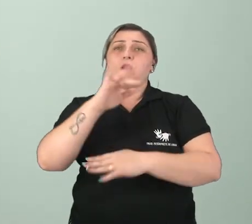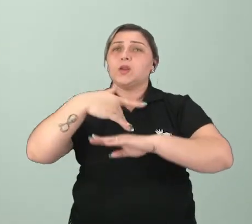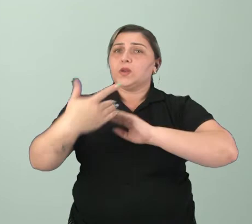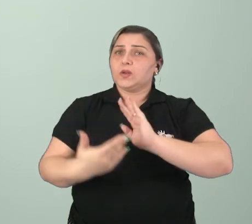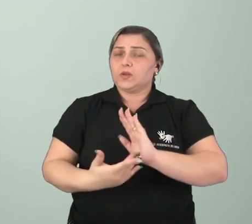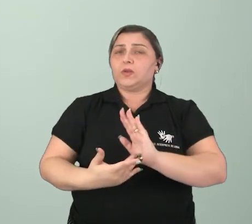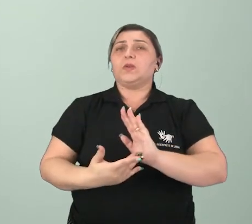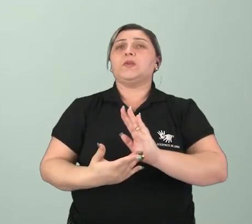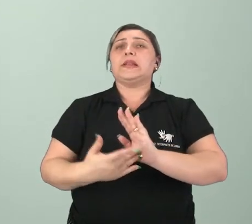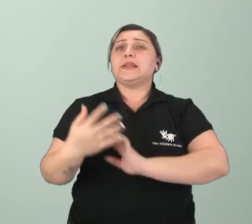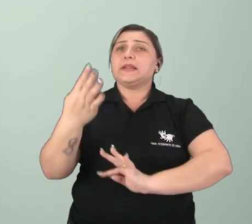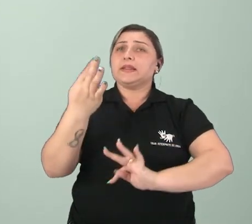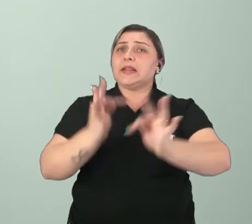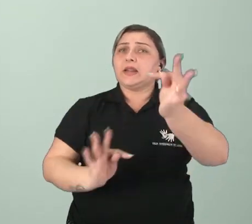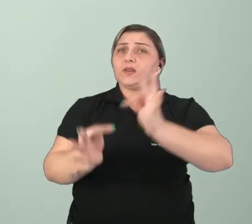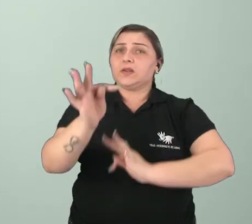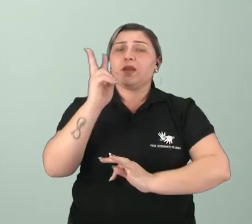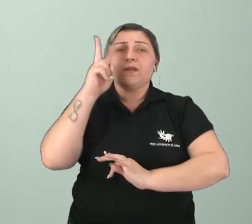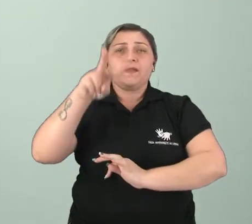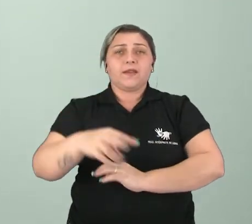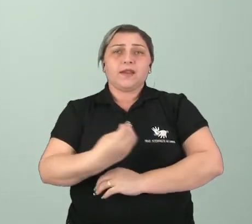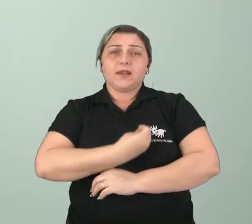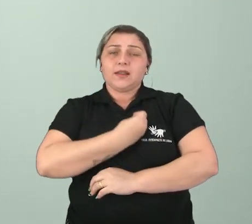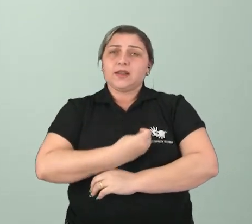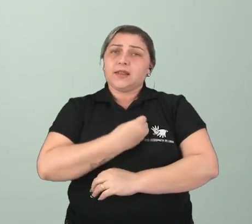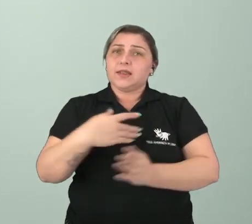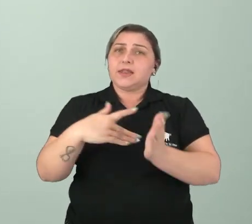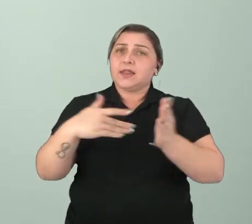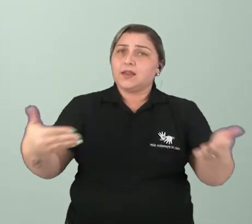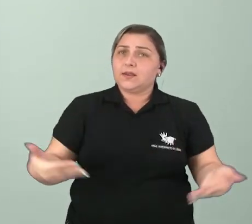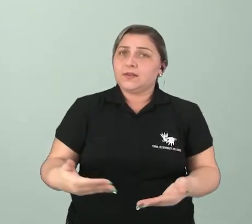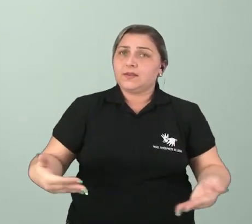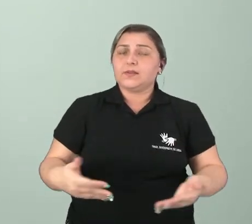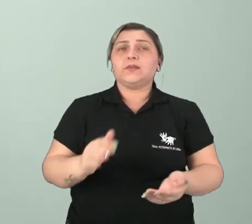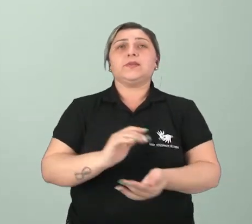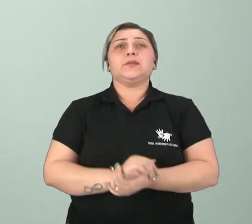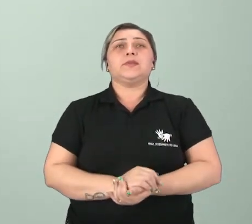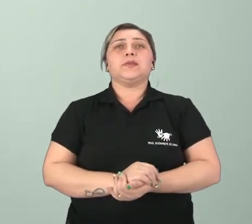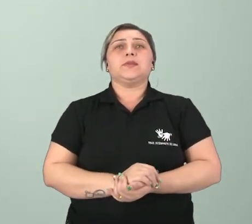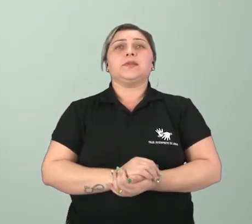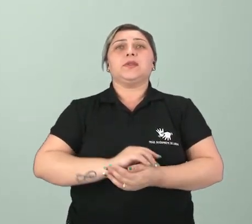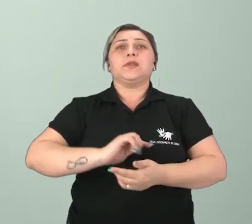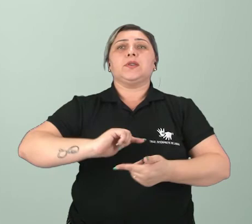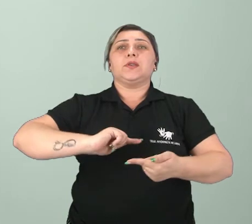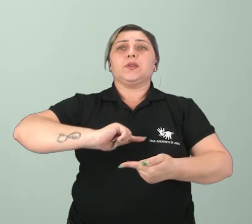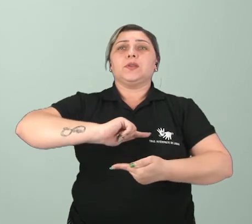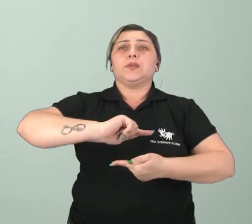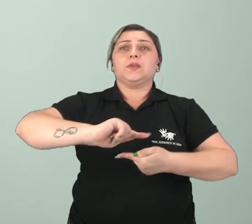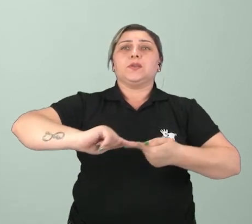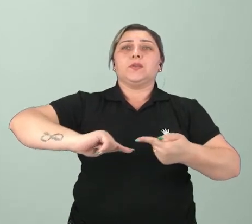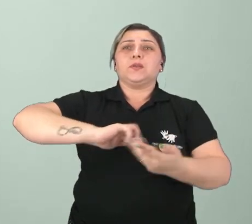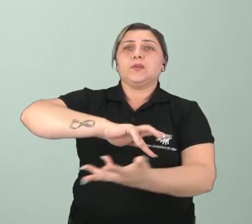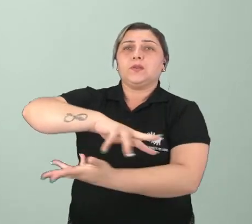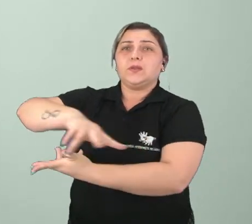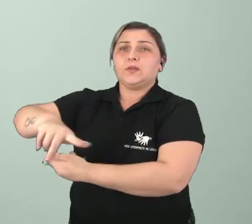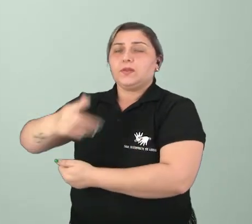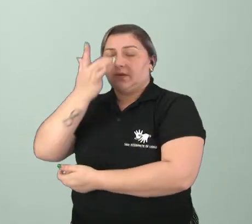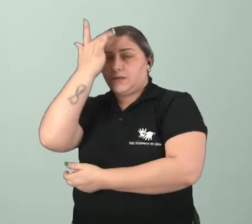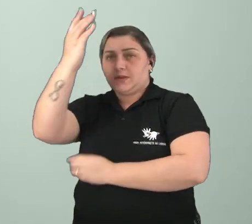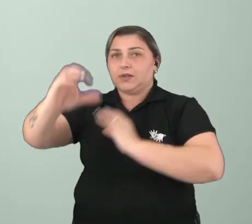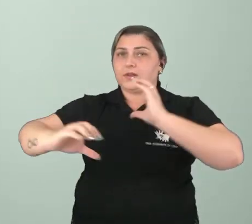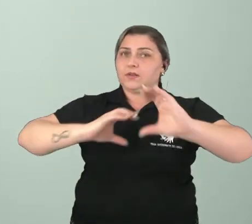todo esse processo tecnológico que a gente vivencia até hoje, certo? Todo o processo de globalização, a facilitação